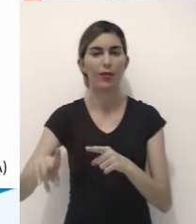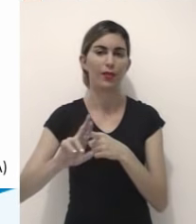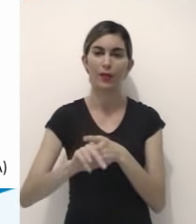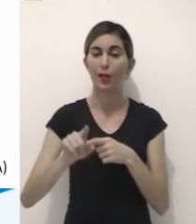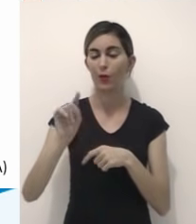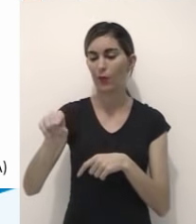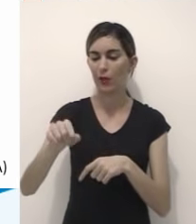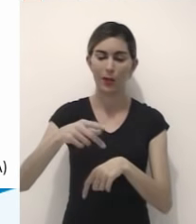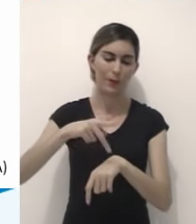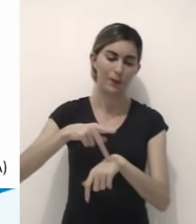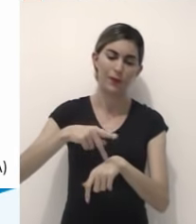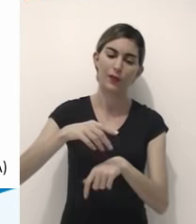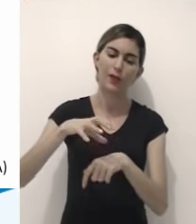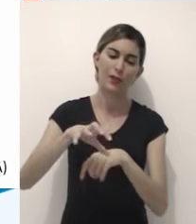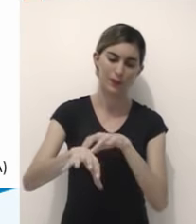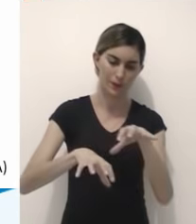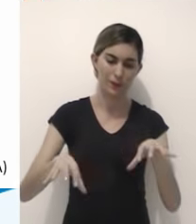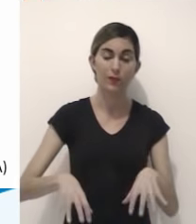lugar. Não, essas